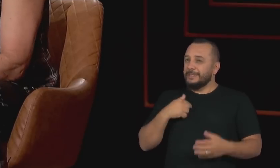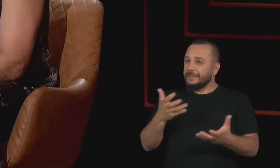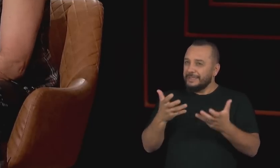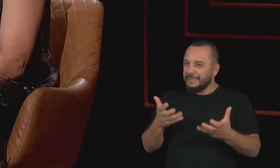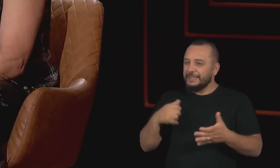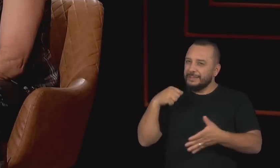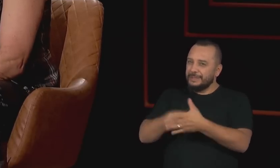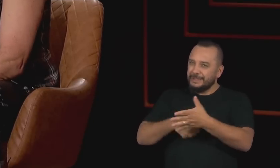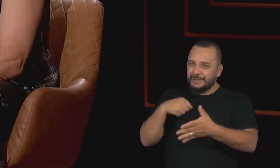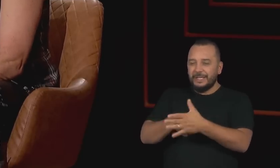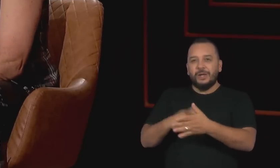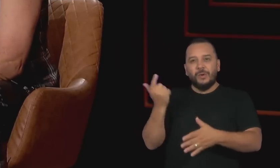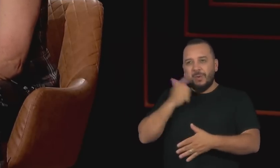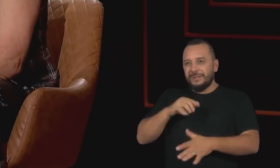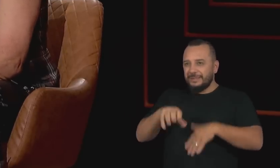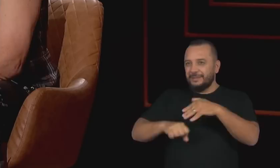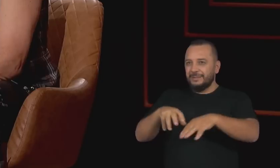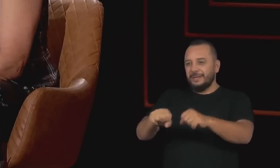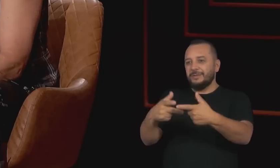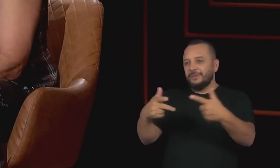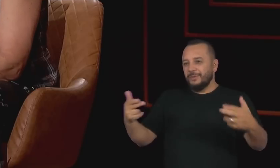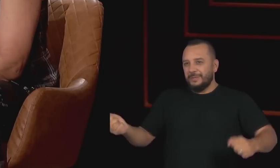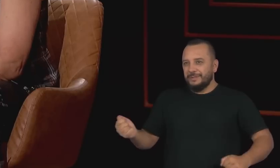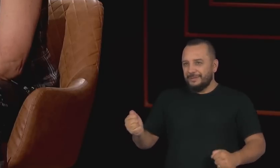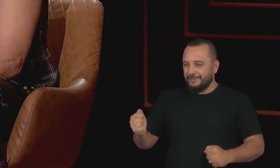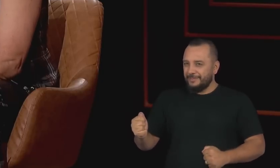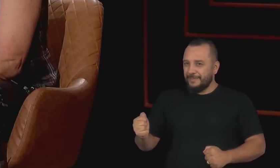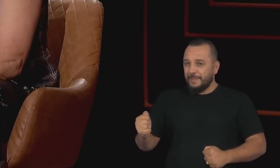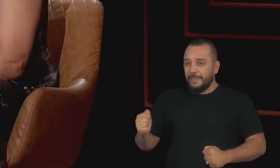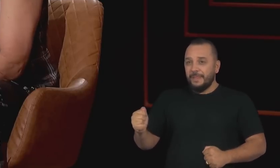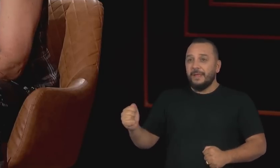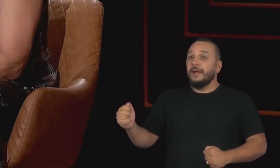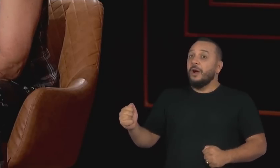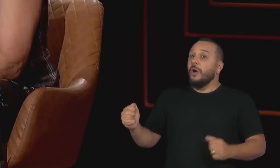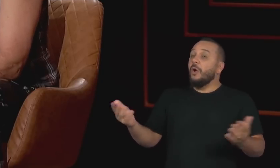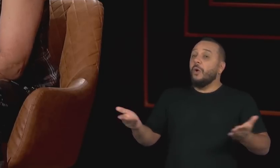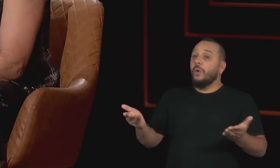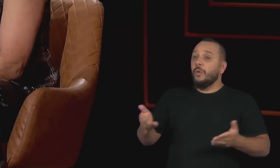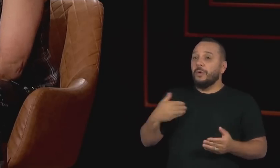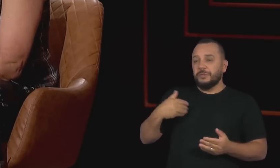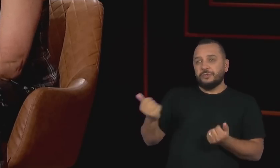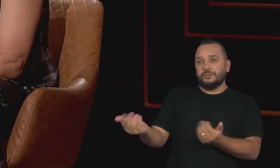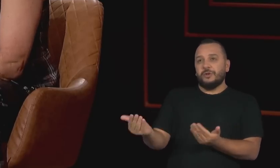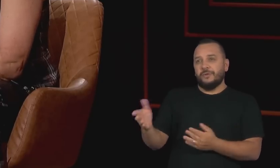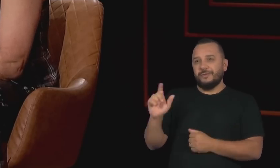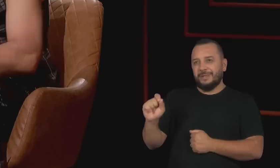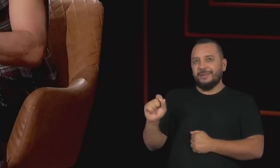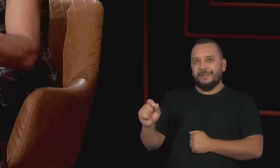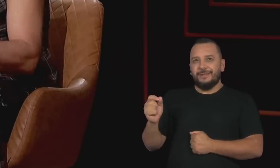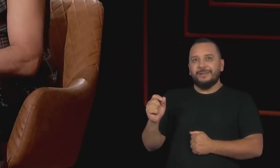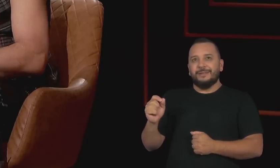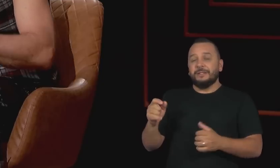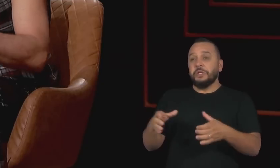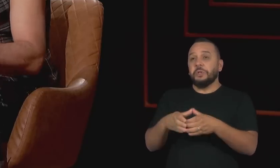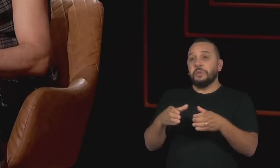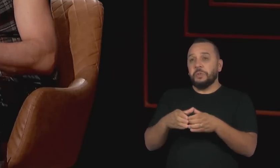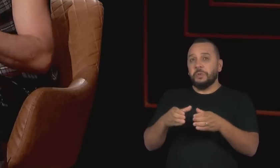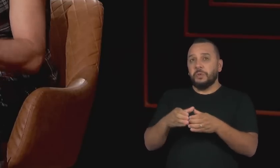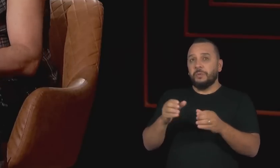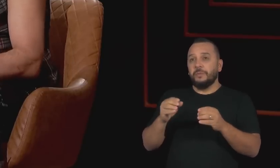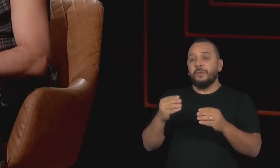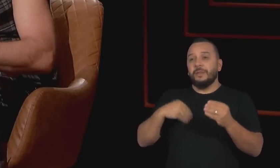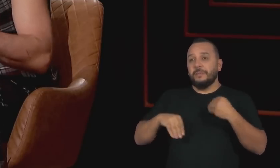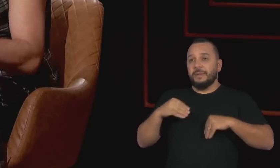ir atrás das coisas, né? Não ficar que nem sei lá, hoje em dia, muita gente, a juventude hoje em dia fica muito... Tem grupos até de